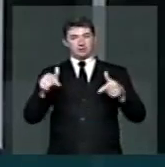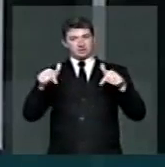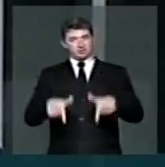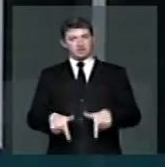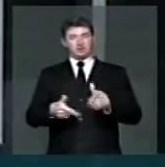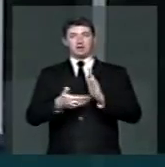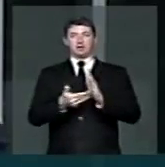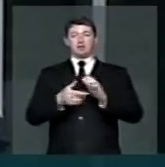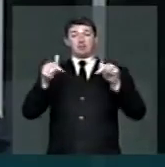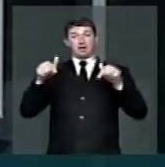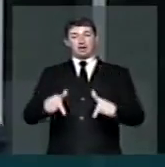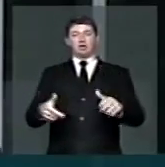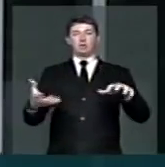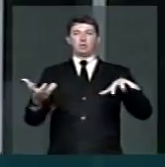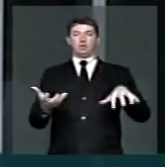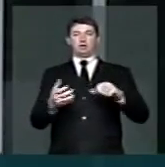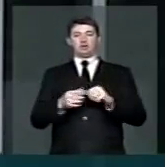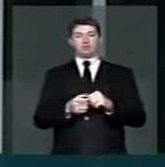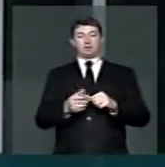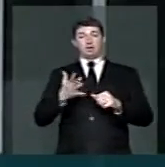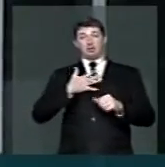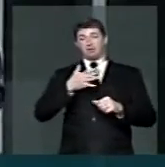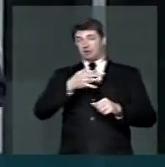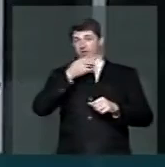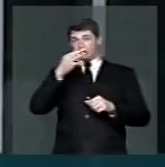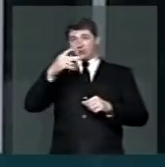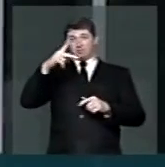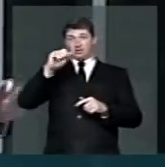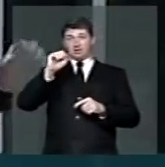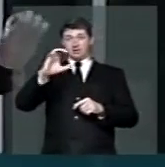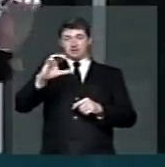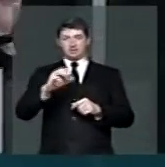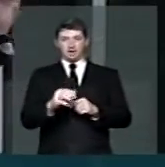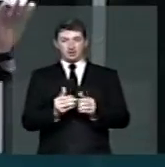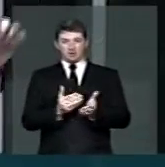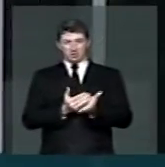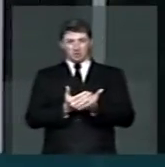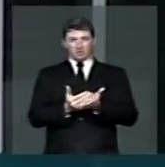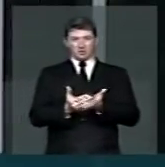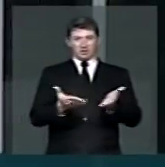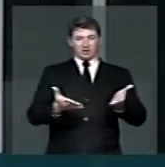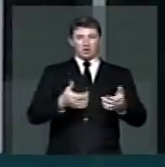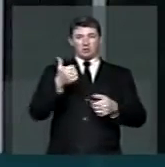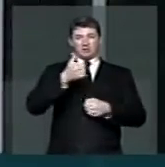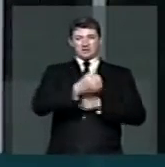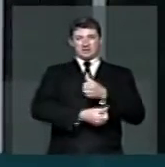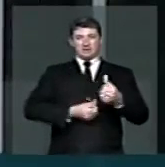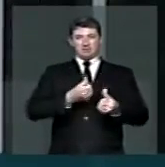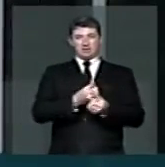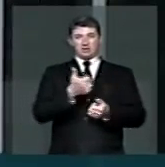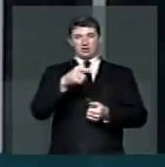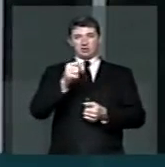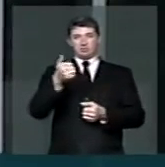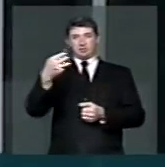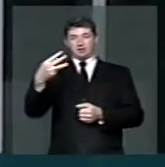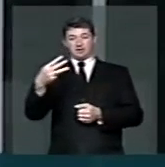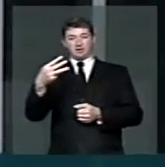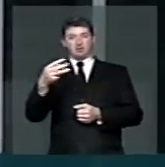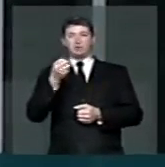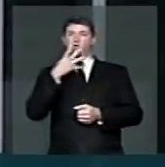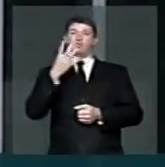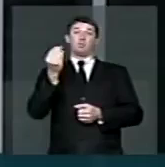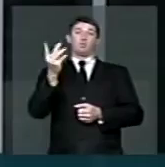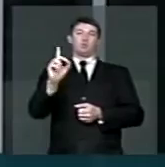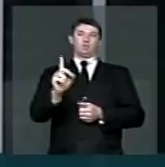casa, neste parlamento. Na avaliação do PSC, o início do primeiro semestre legislativo de 2013 não foi tão